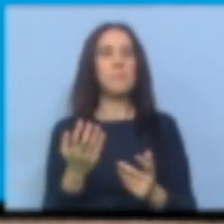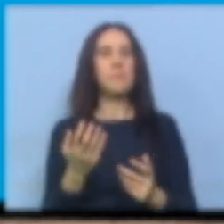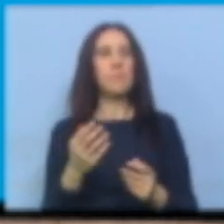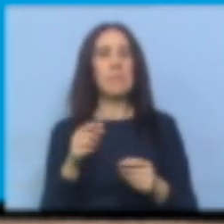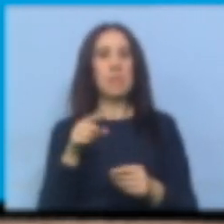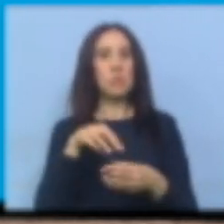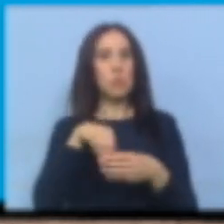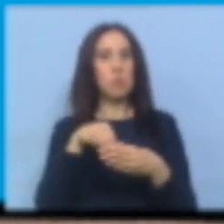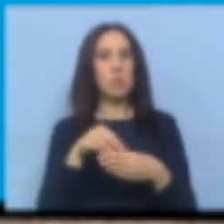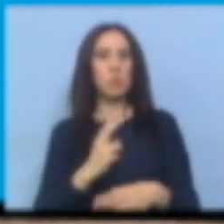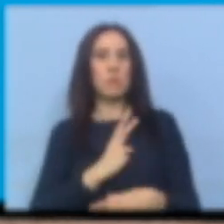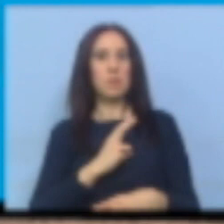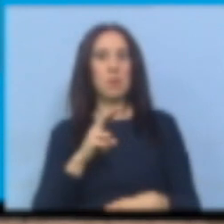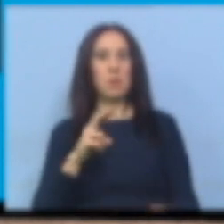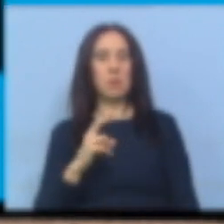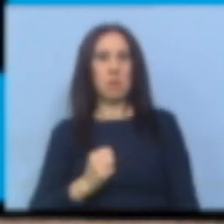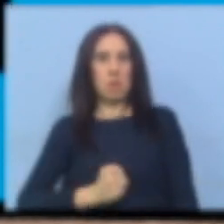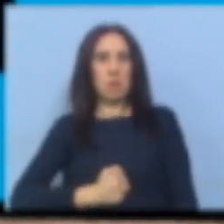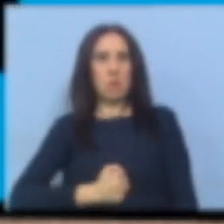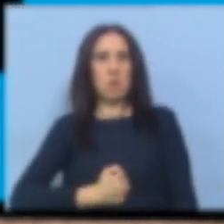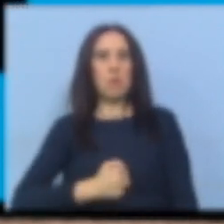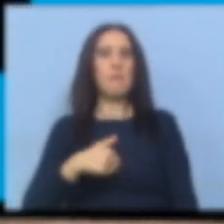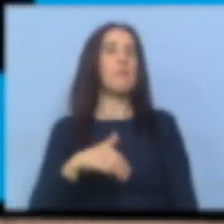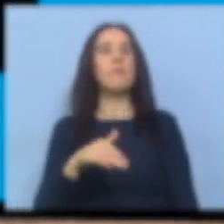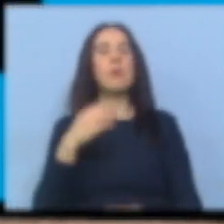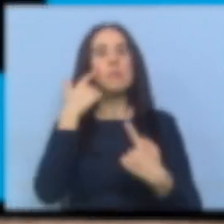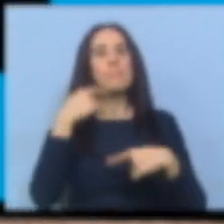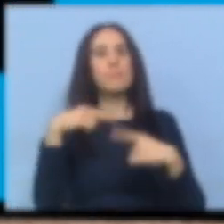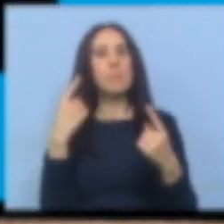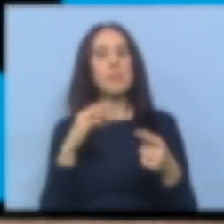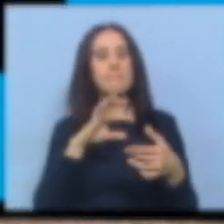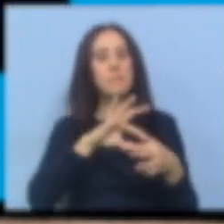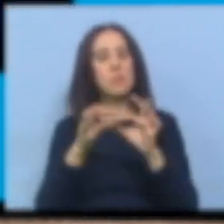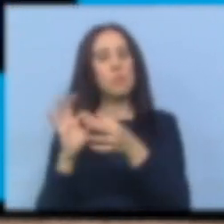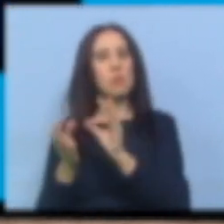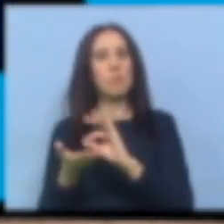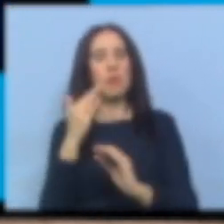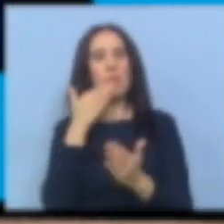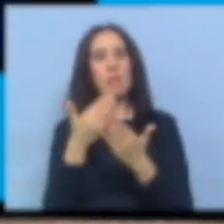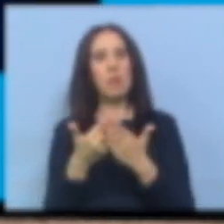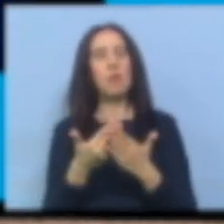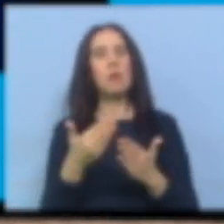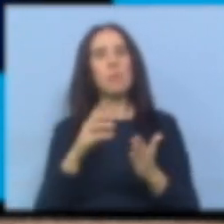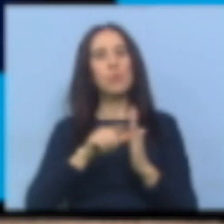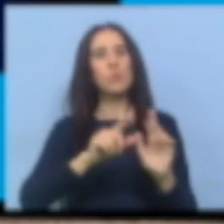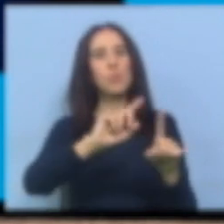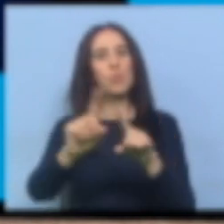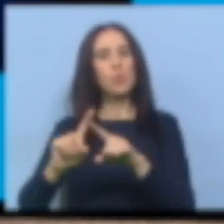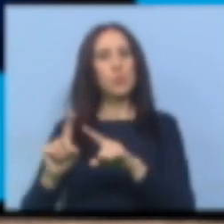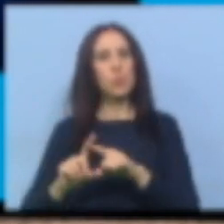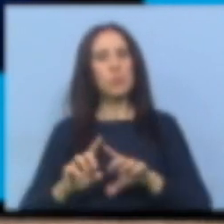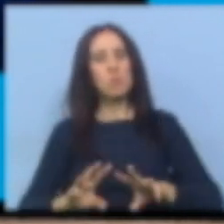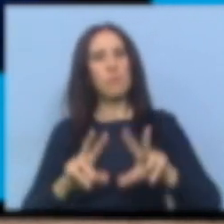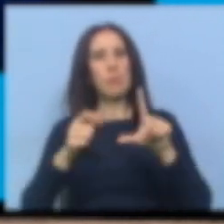neste contexto, a Universidade Católica também se vai posicionar de forma mais articulada no desenvolvimento de diferentes projetos,